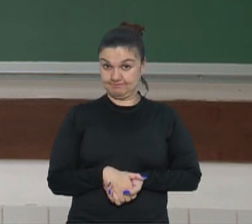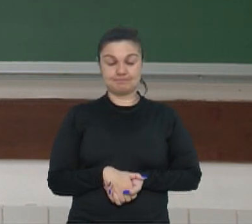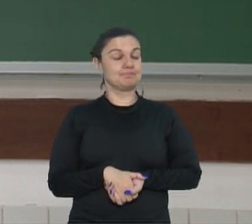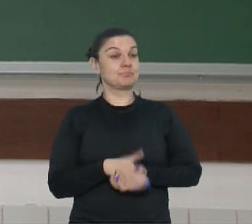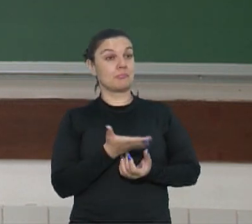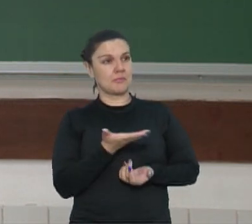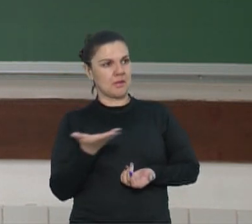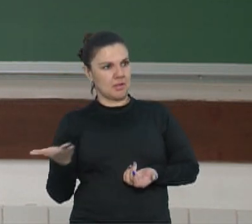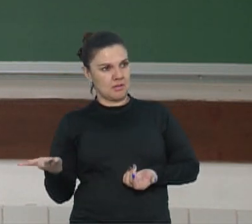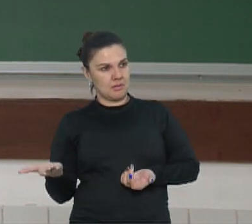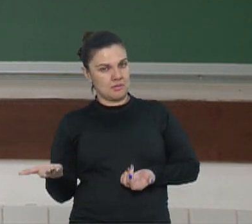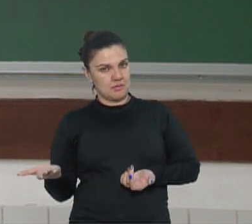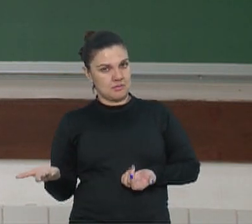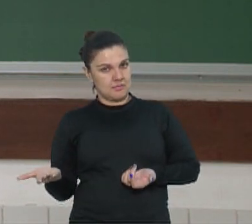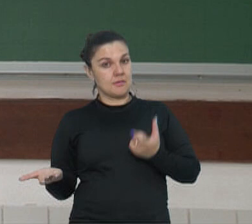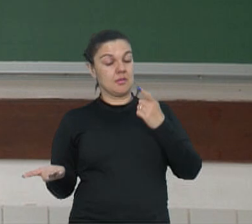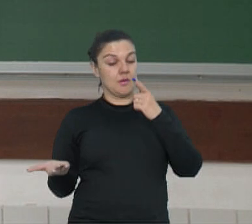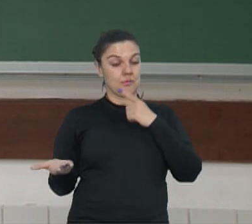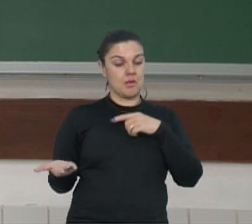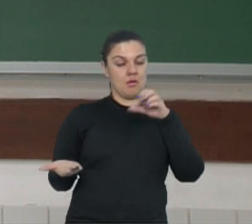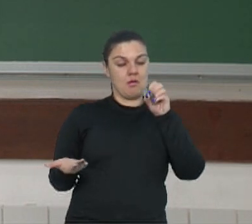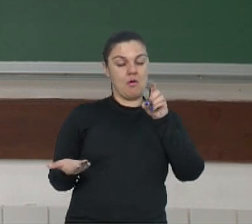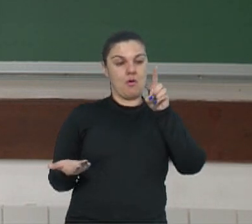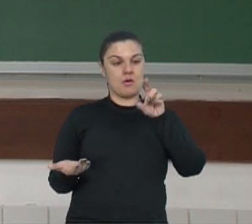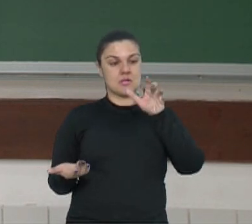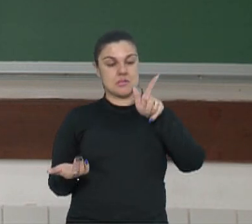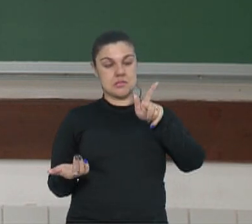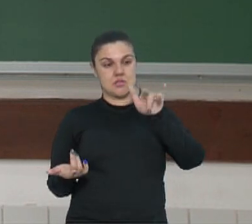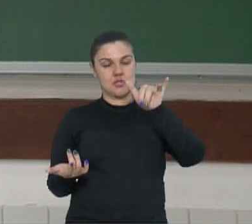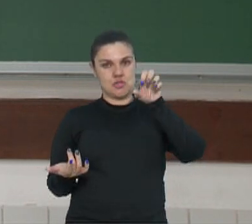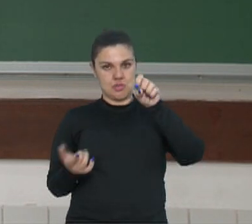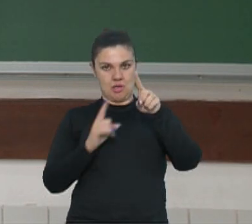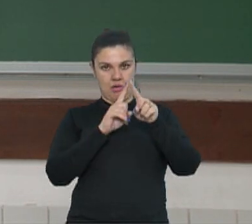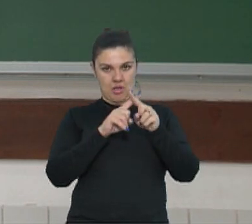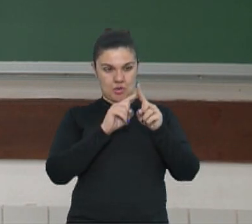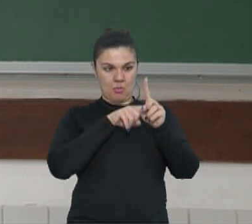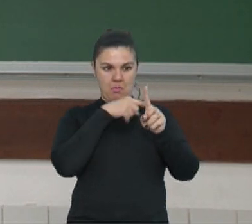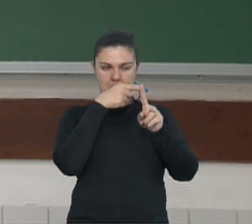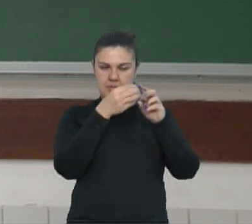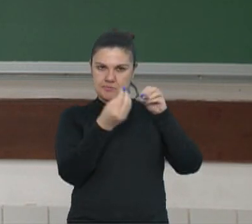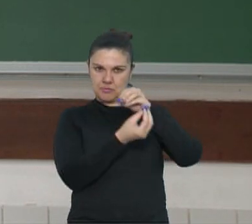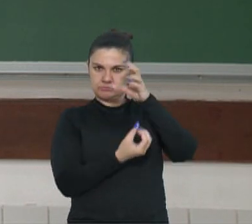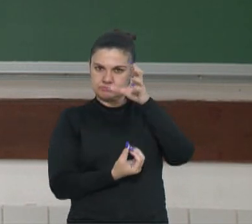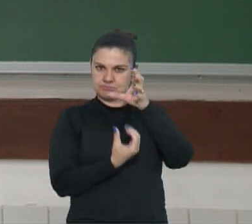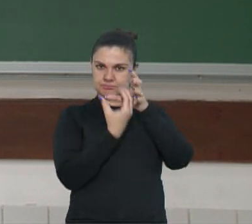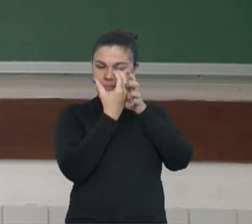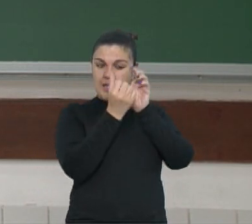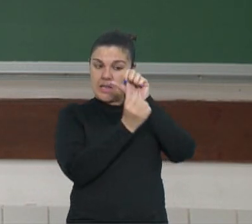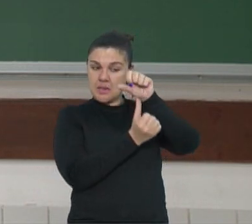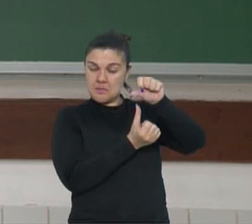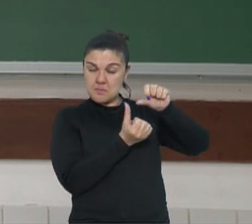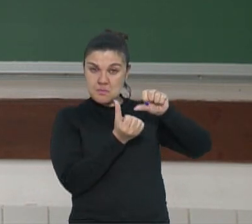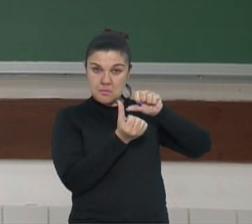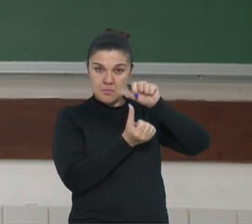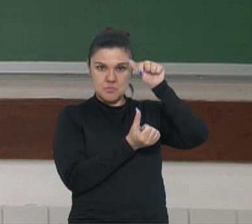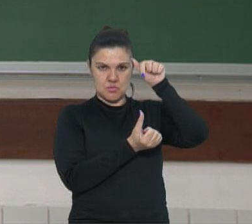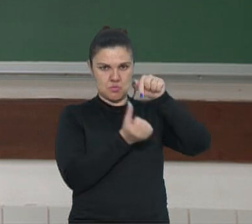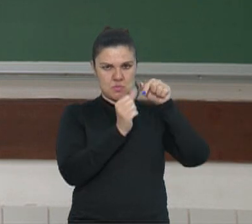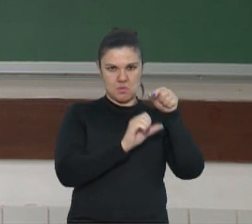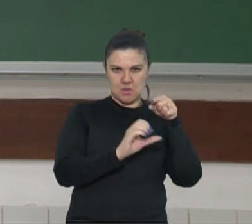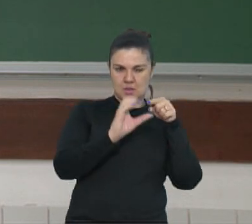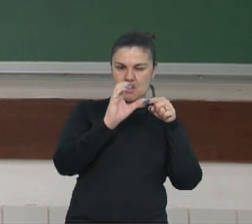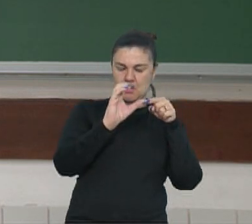nós temos o gás oxigênio como reagente, e aí nessa reação química ele é misturado ao